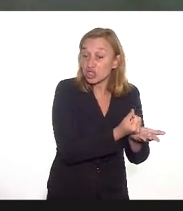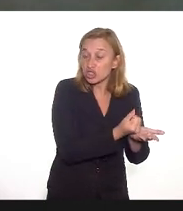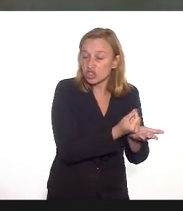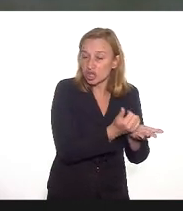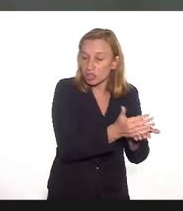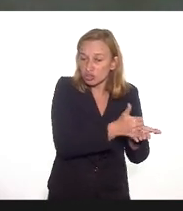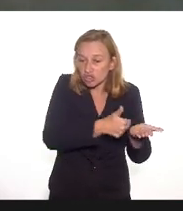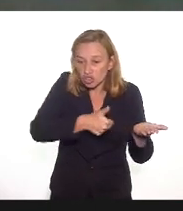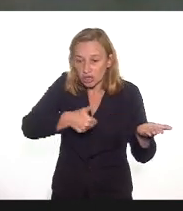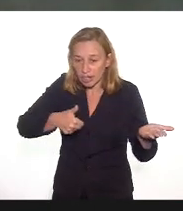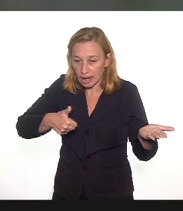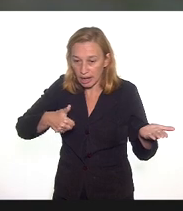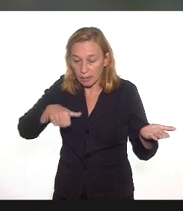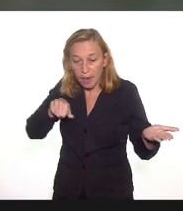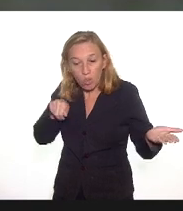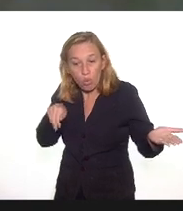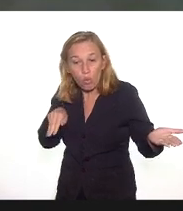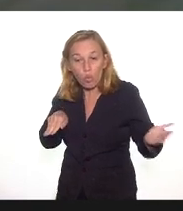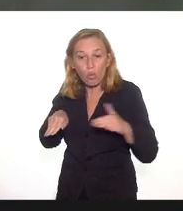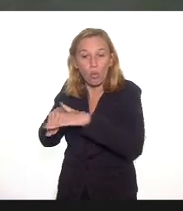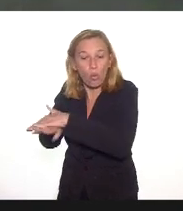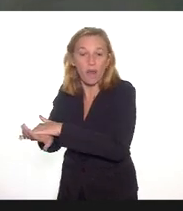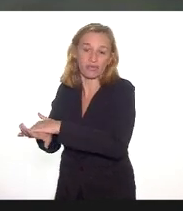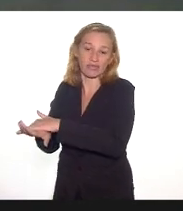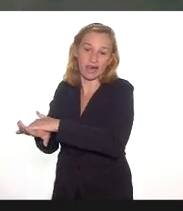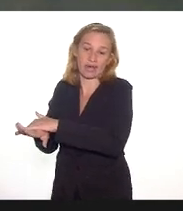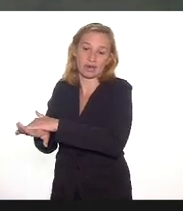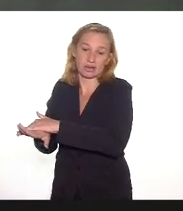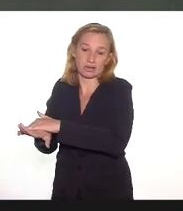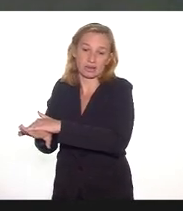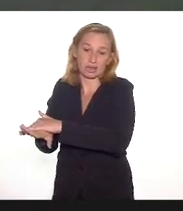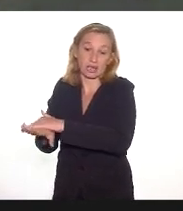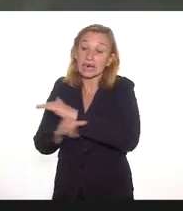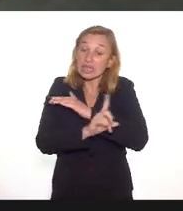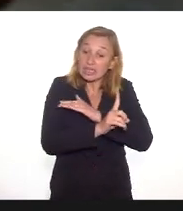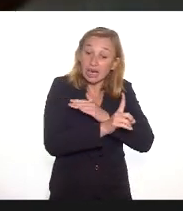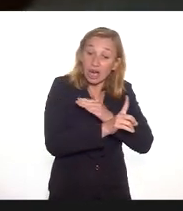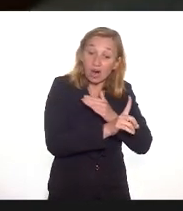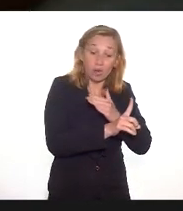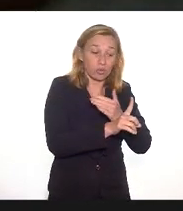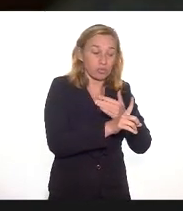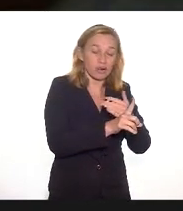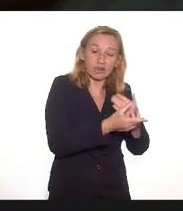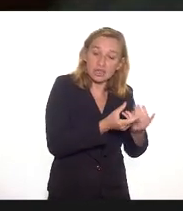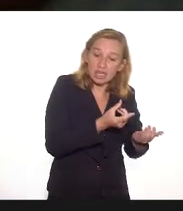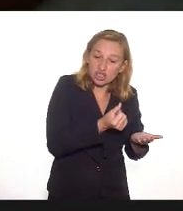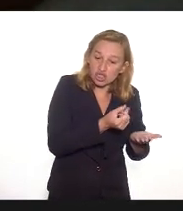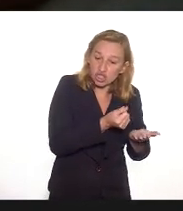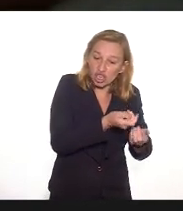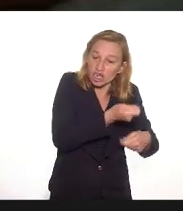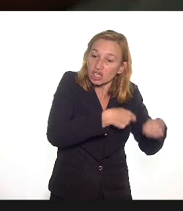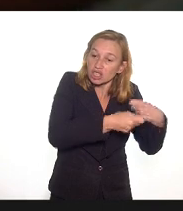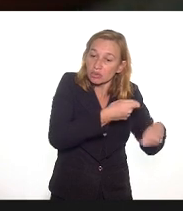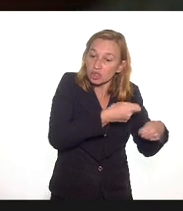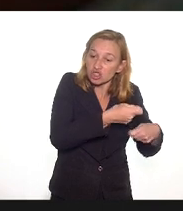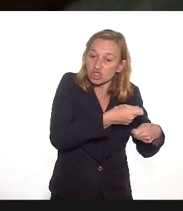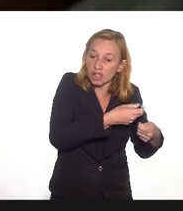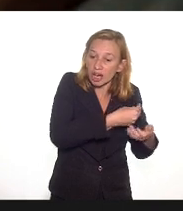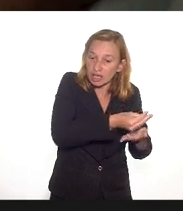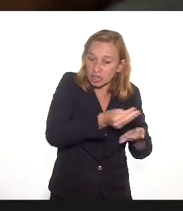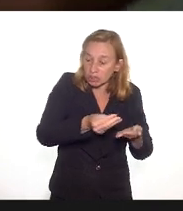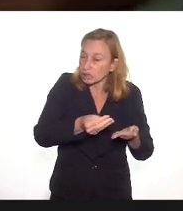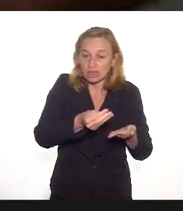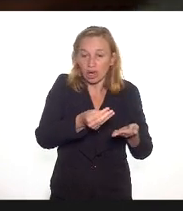receita no curto prazo para que eu tenha investimentos que vão gerar receitas,